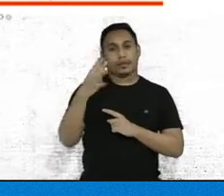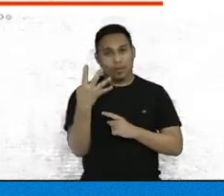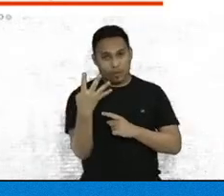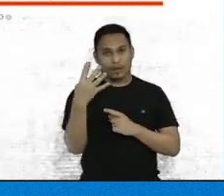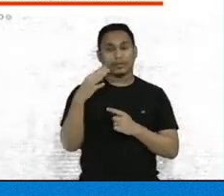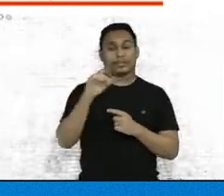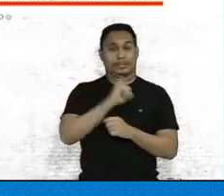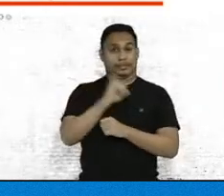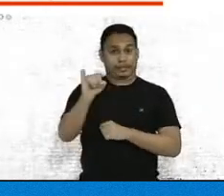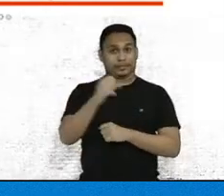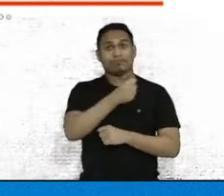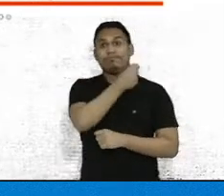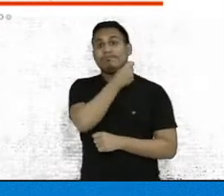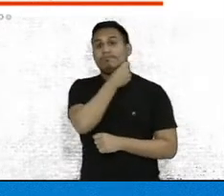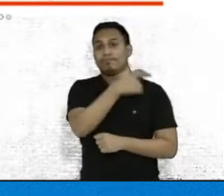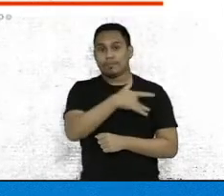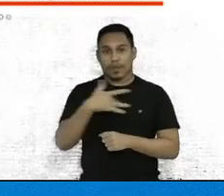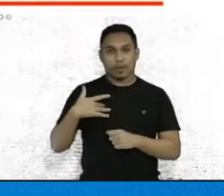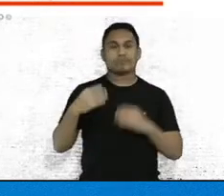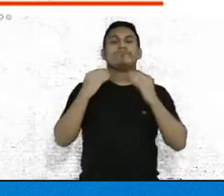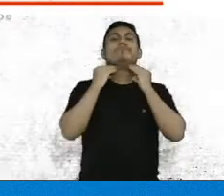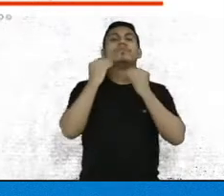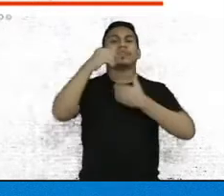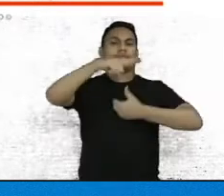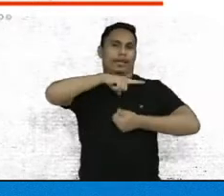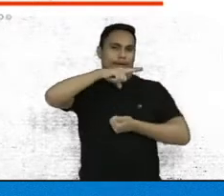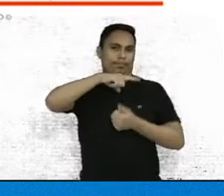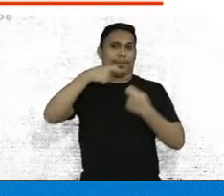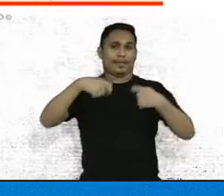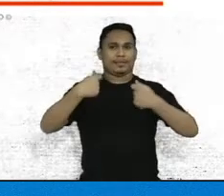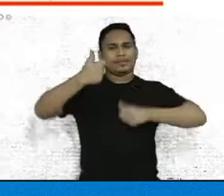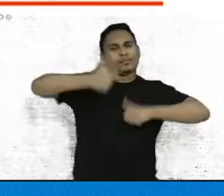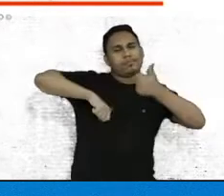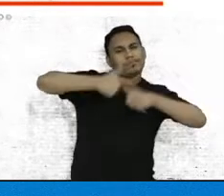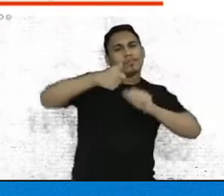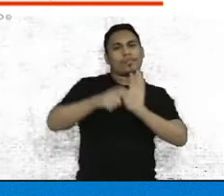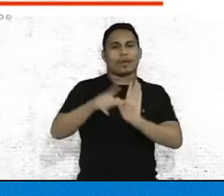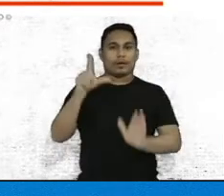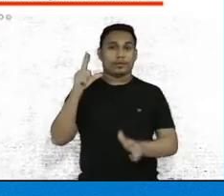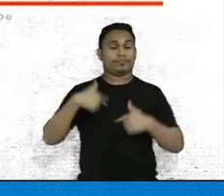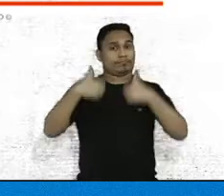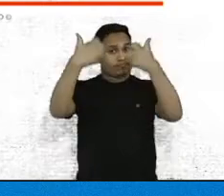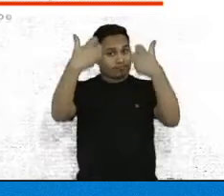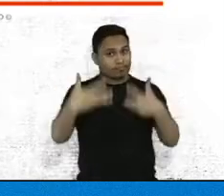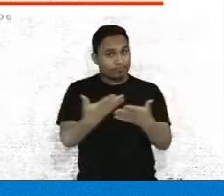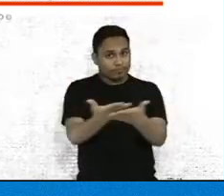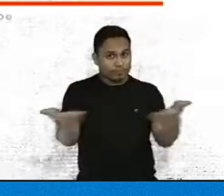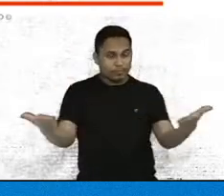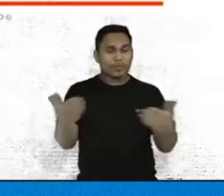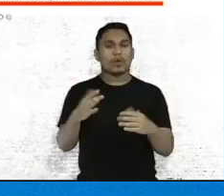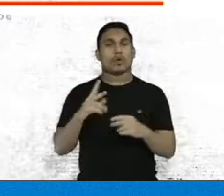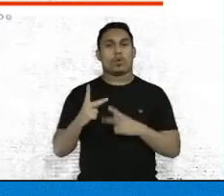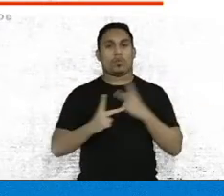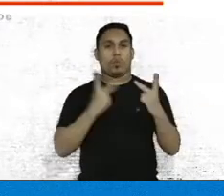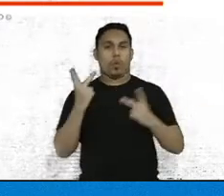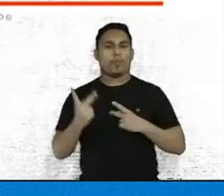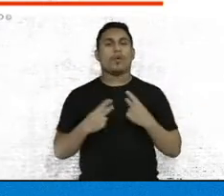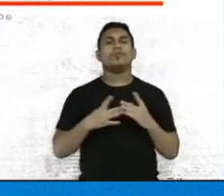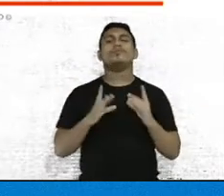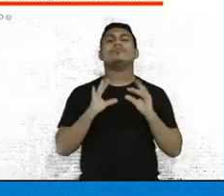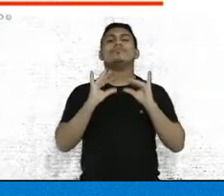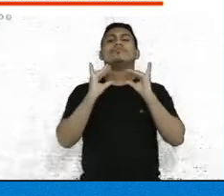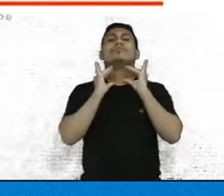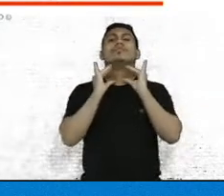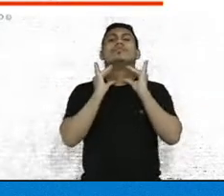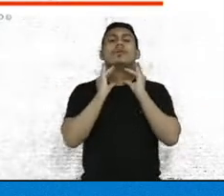nossa tireoide, tá? Como eu disse para vocês, o hormônio de tireoide, ele tem uma relação íntima e bem estabelecida